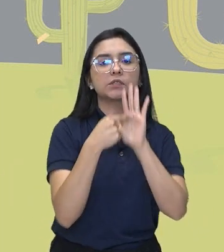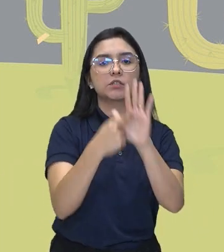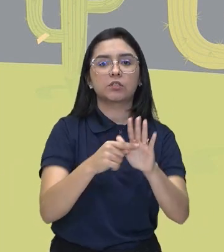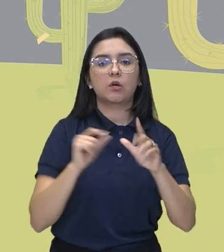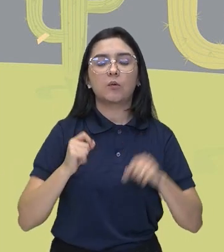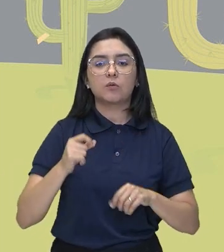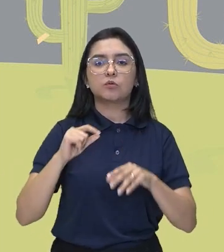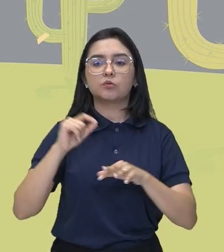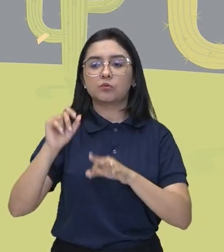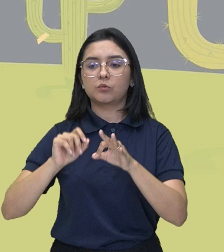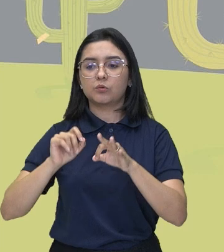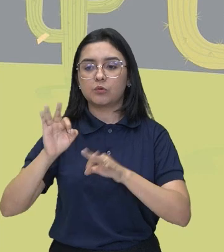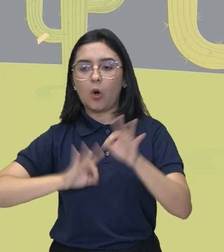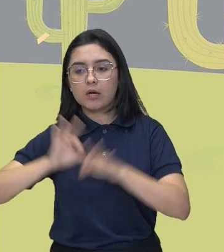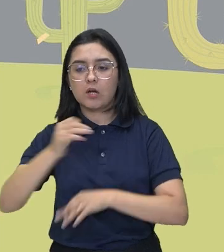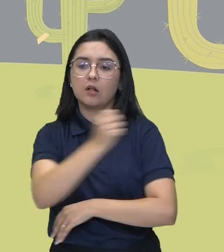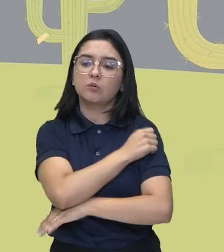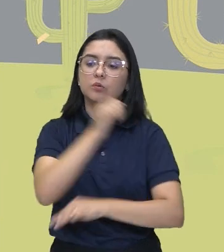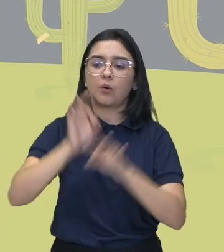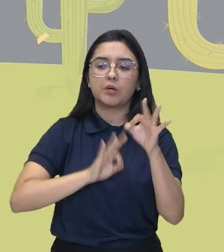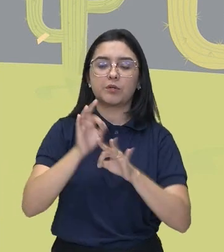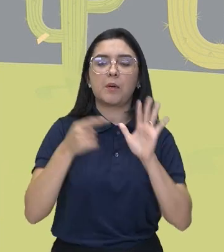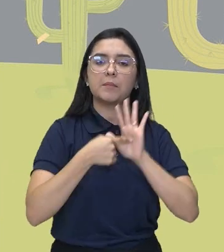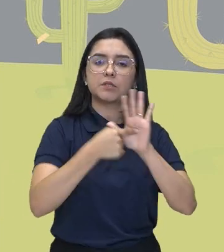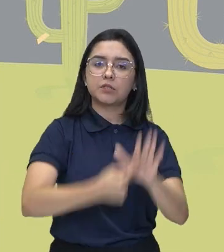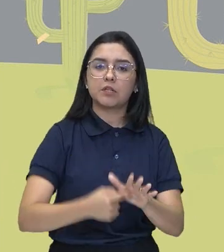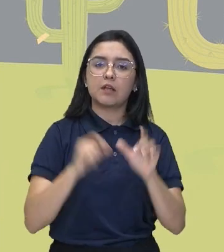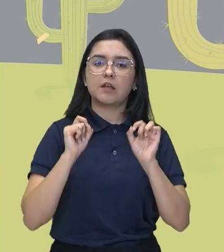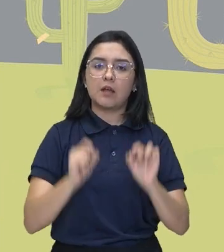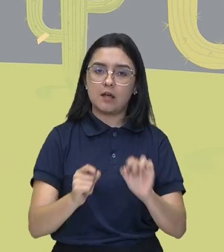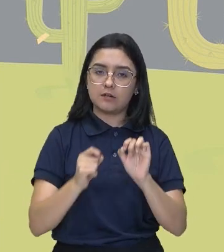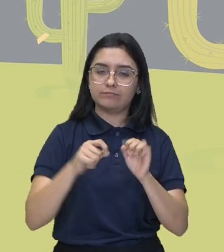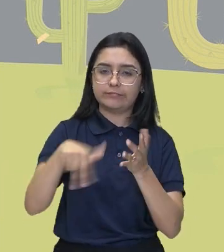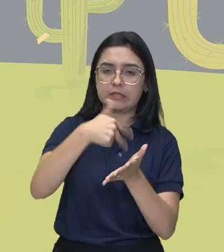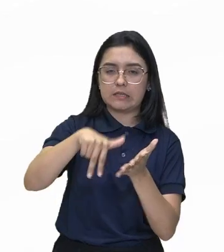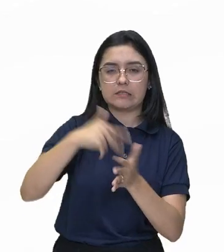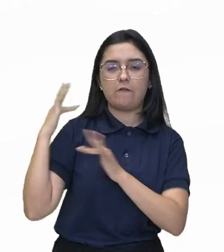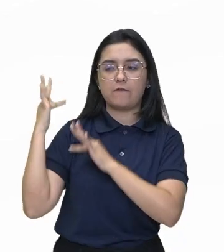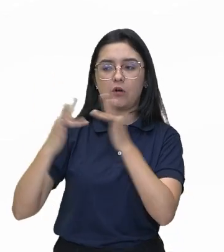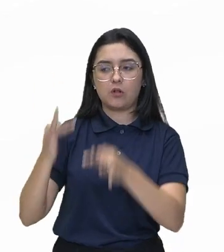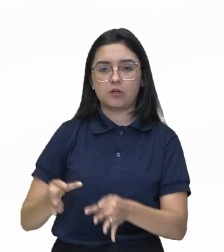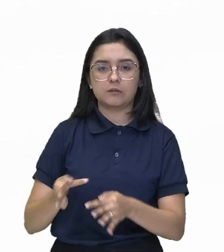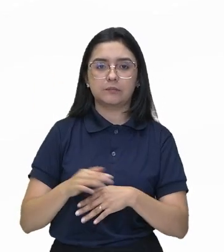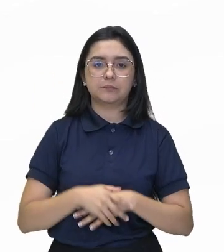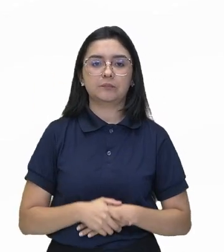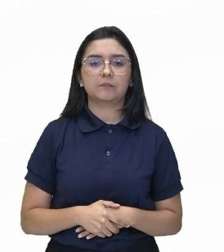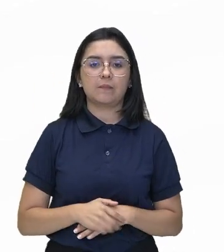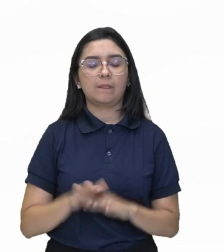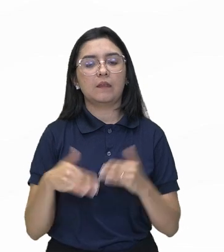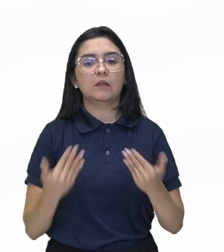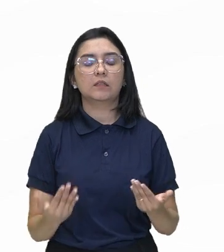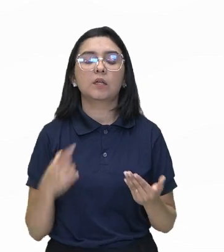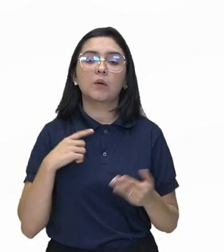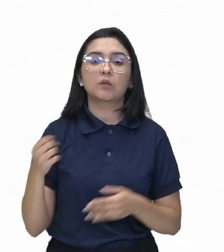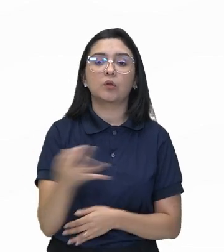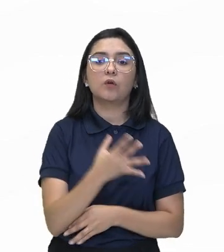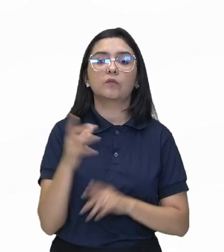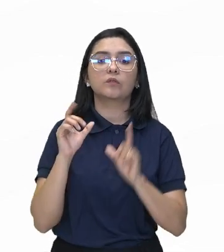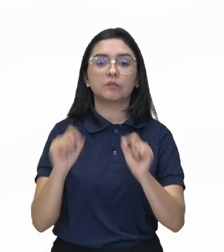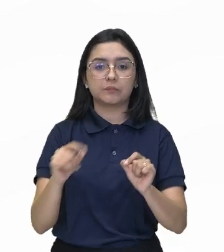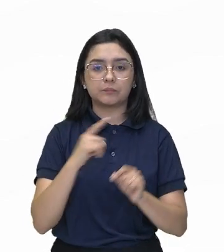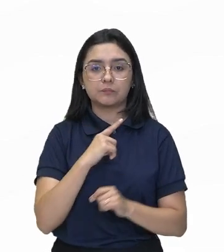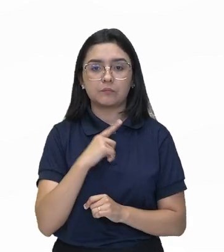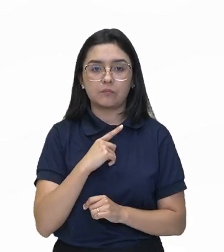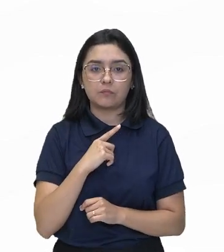se organizam para fazer apresentações de danças folclóricas. É relativamente recente, resultando